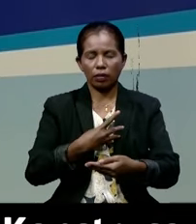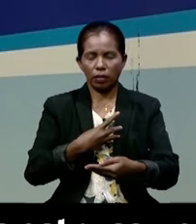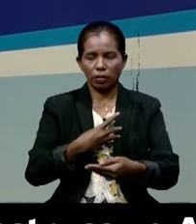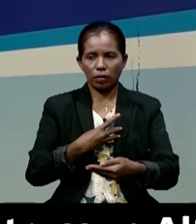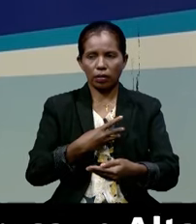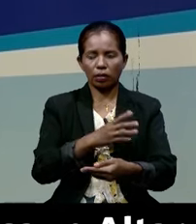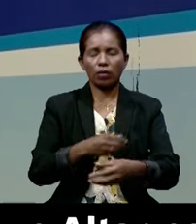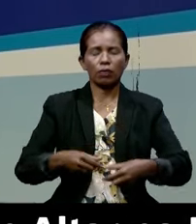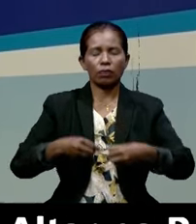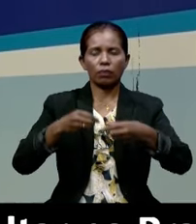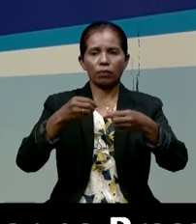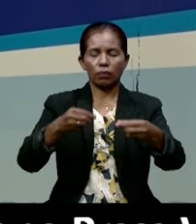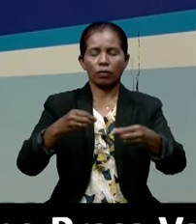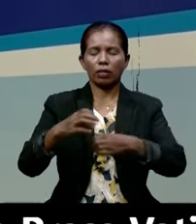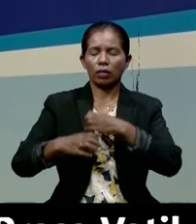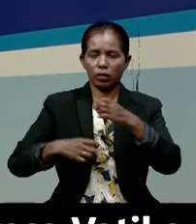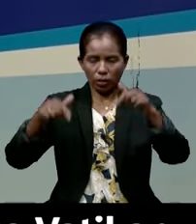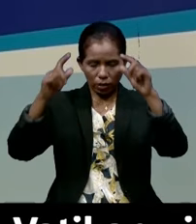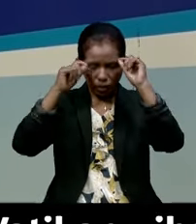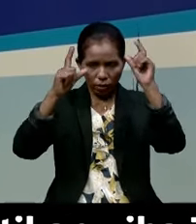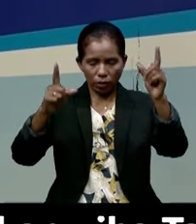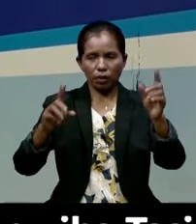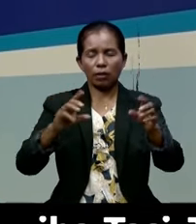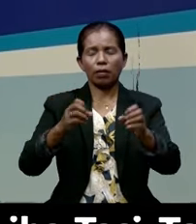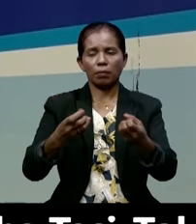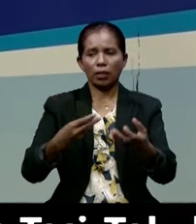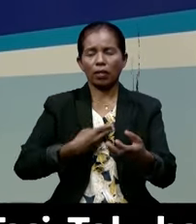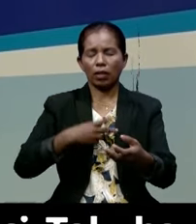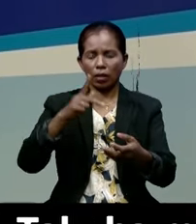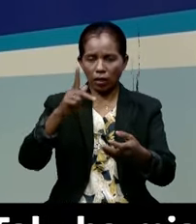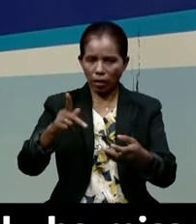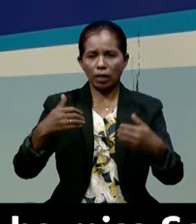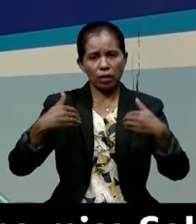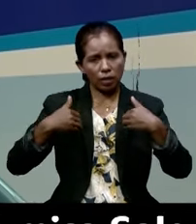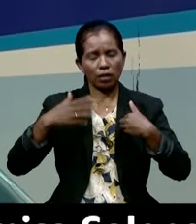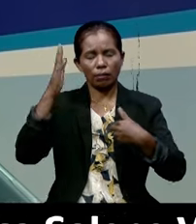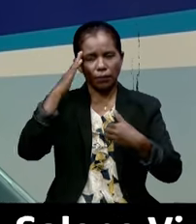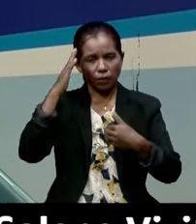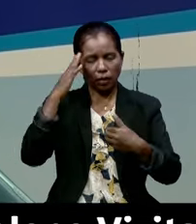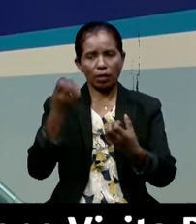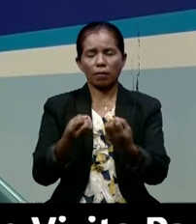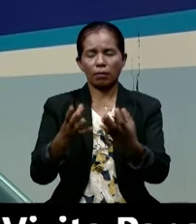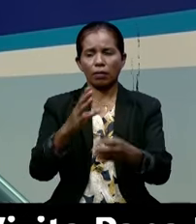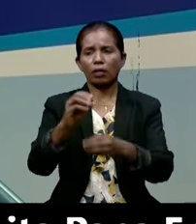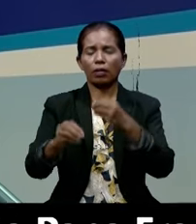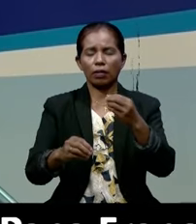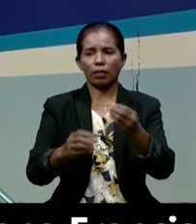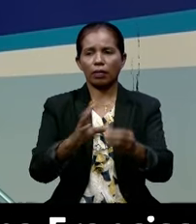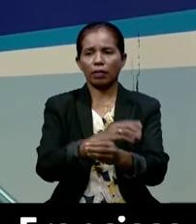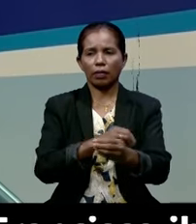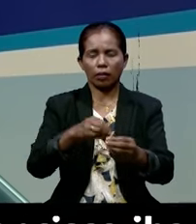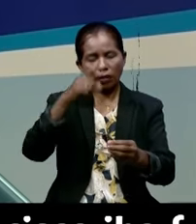boa energia em Timor-Leste, muita atitude, muito conhecimento e muita inteligência